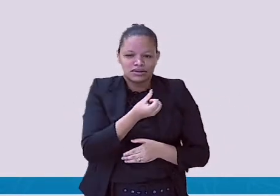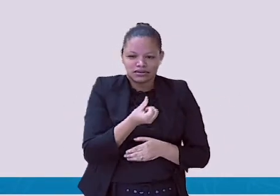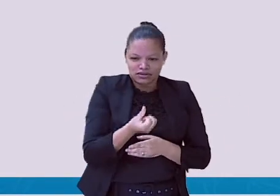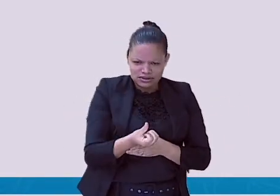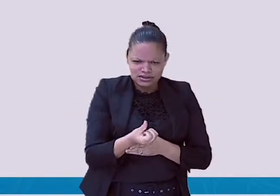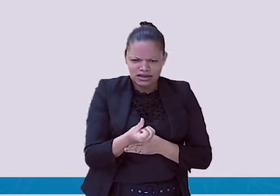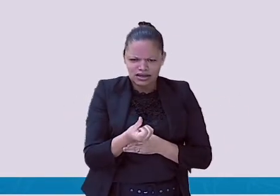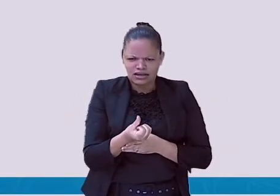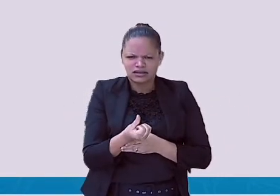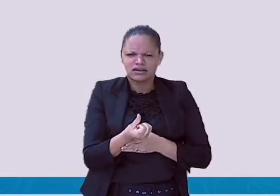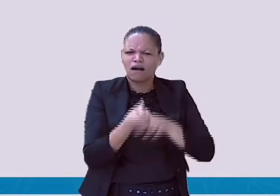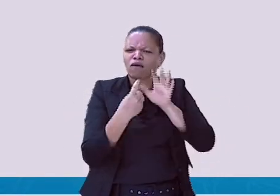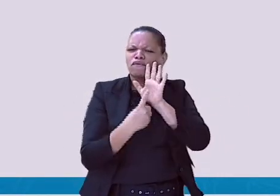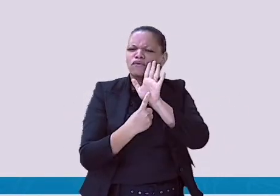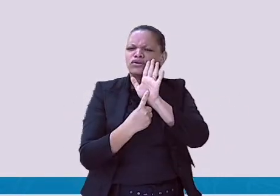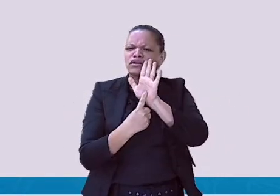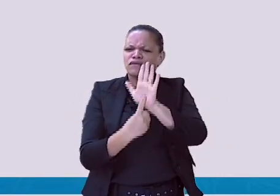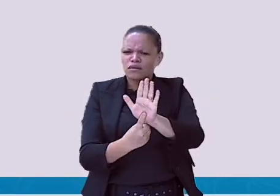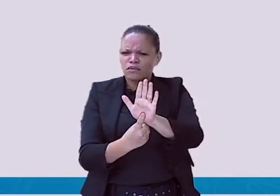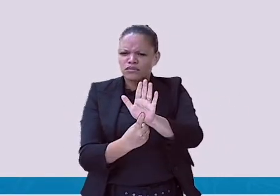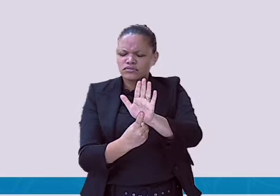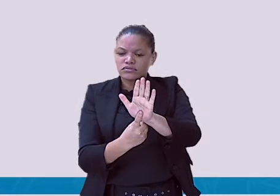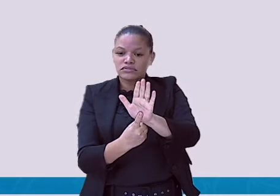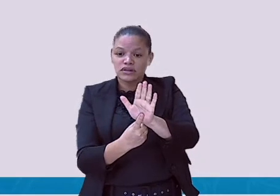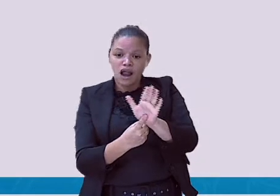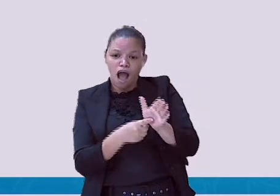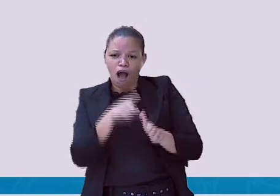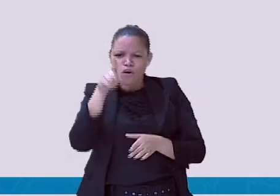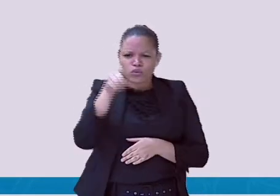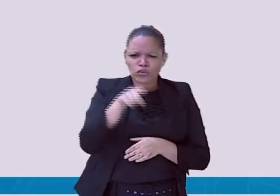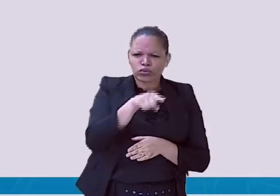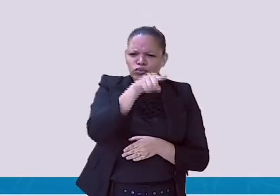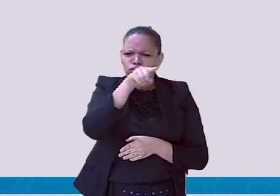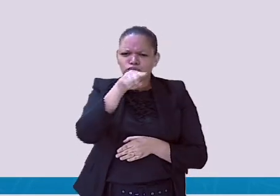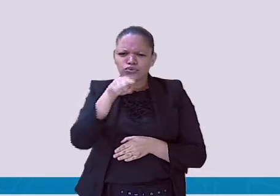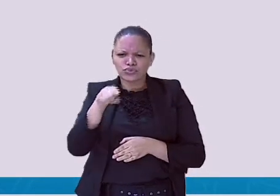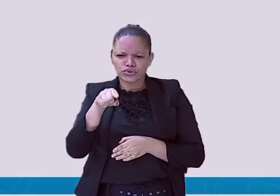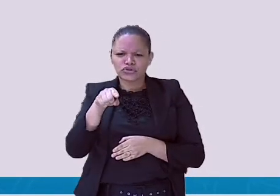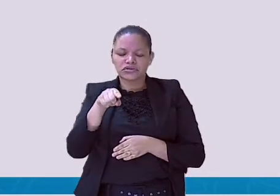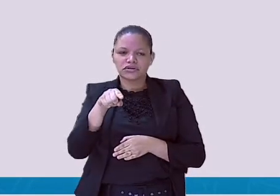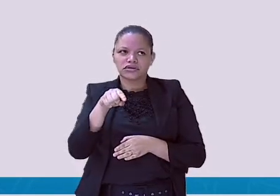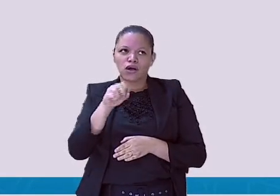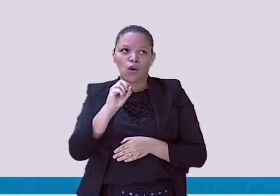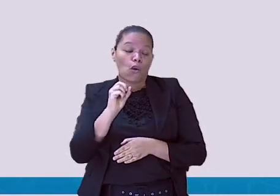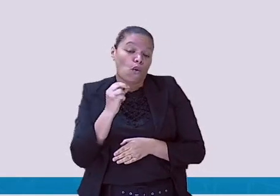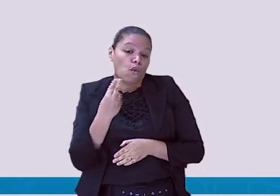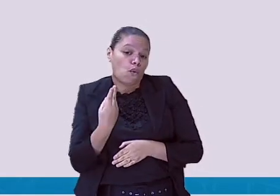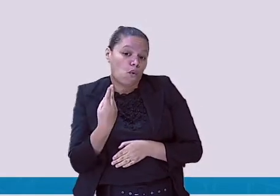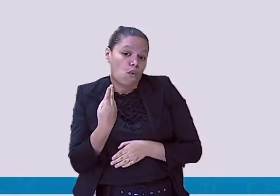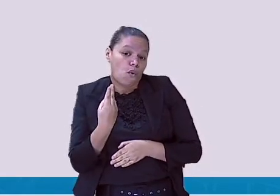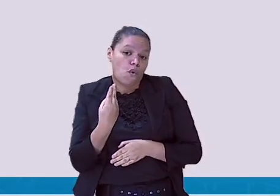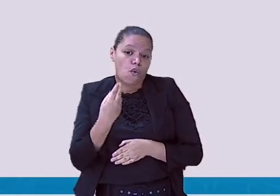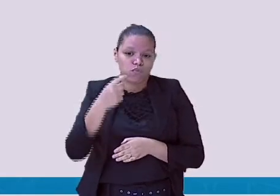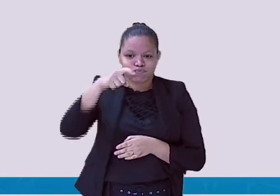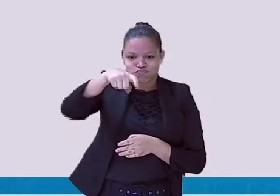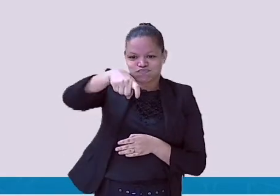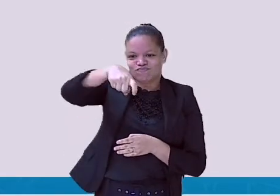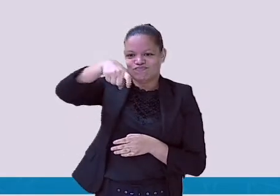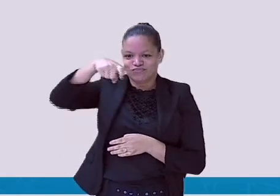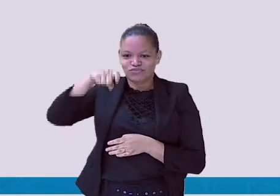atividade. Marque X nas alternativas de acordo com as informações do texto. Esse texto ele é um